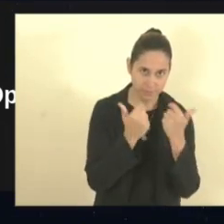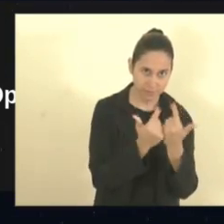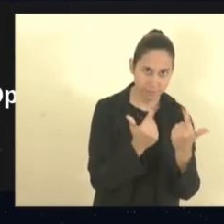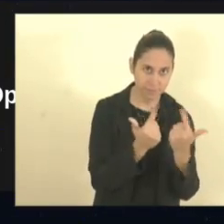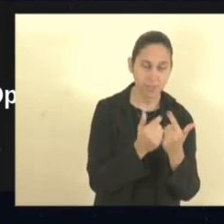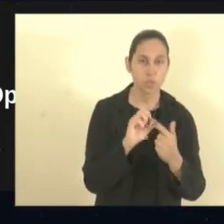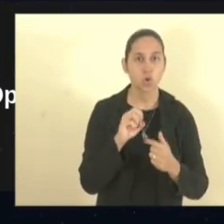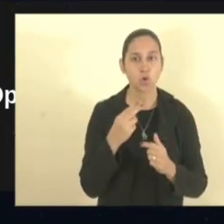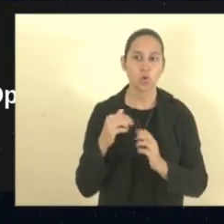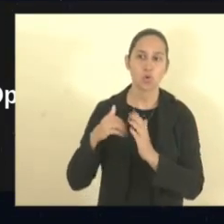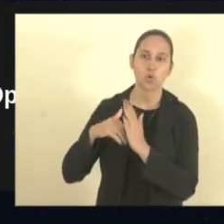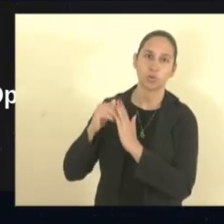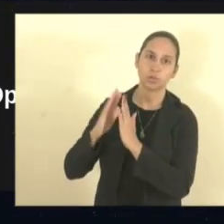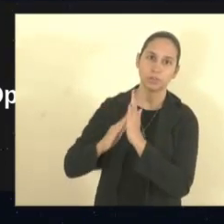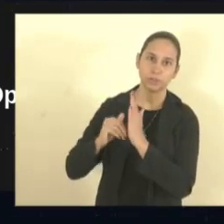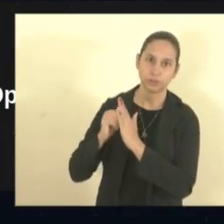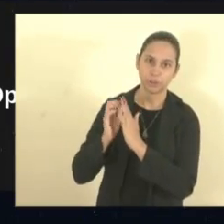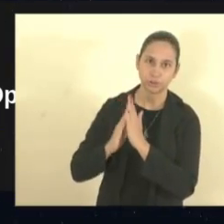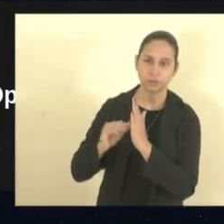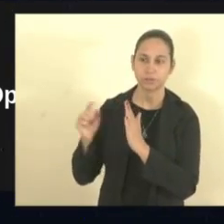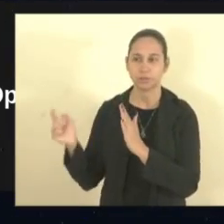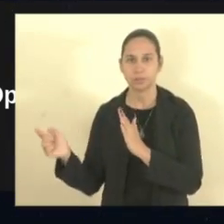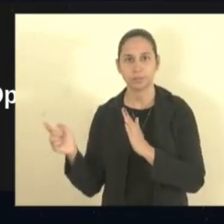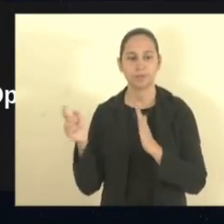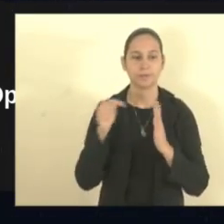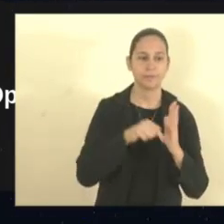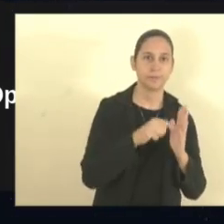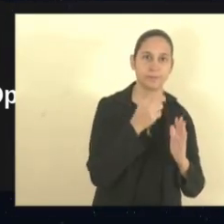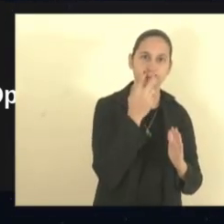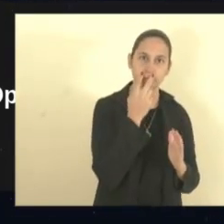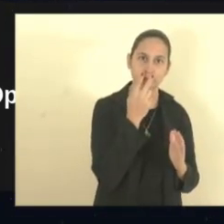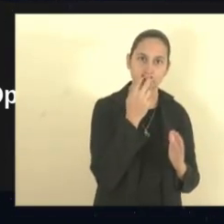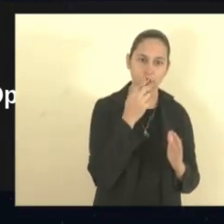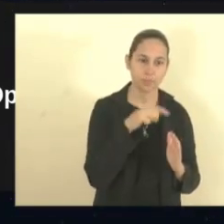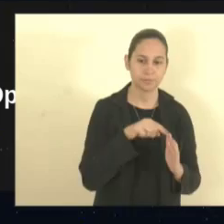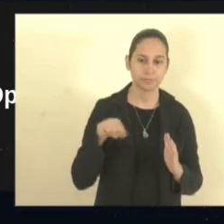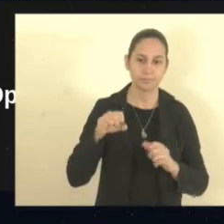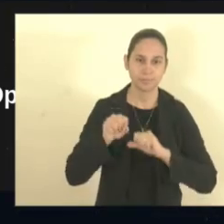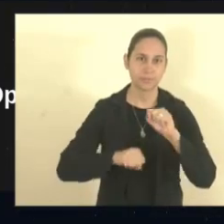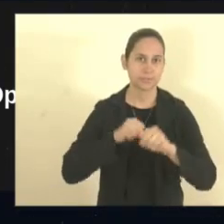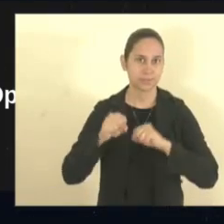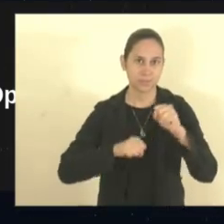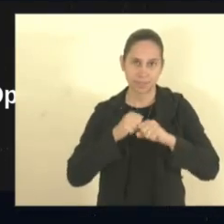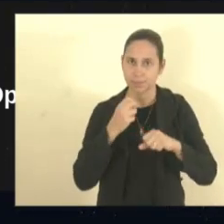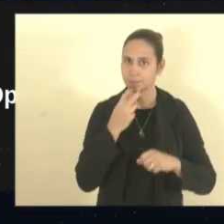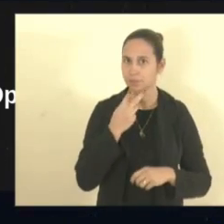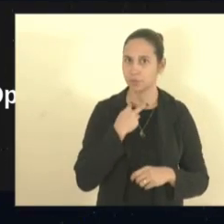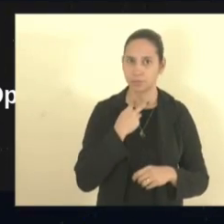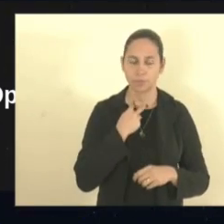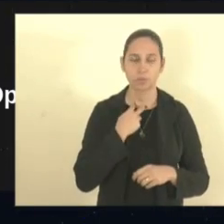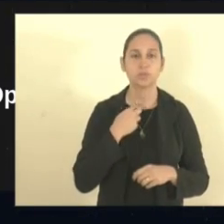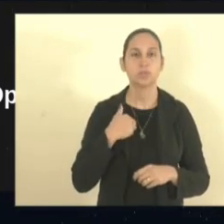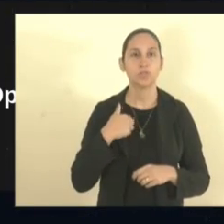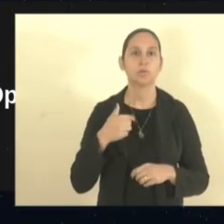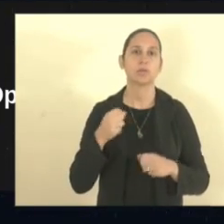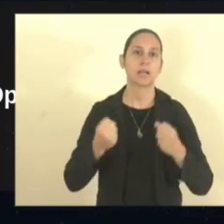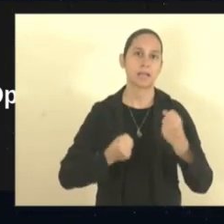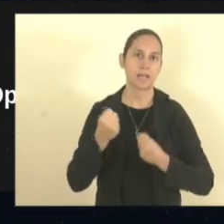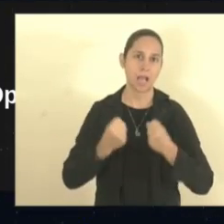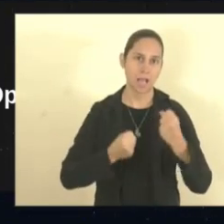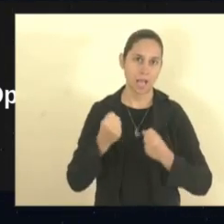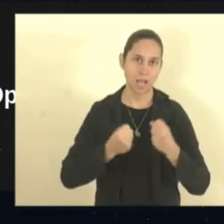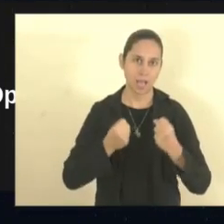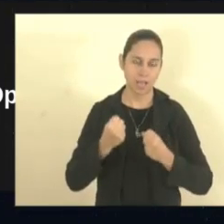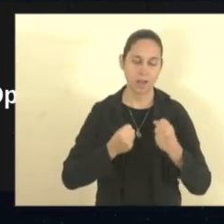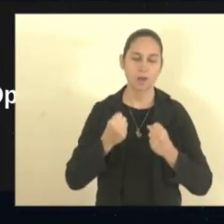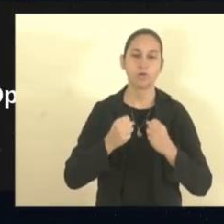não tem condições de Colatina Vitória, eu ir de bicicleta. Eu tenho um carrinho em estrada, todo mundo sabe, conhece a minha estrada